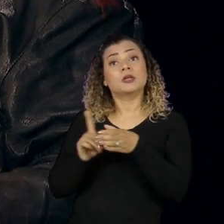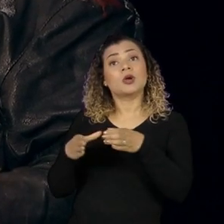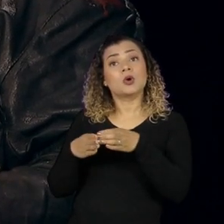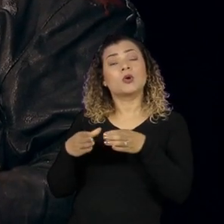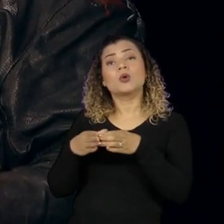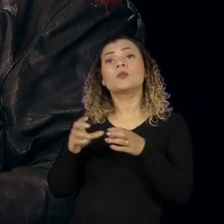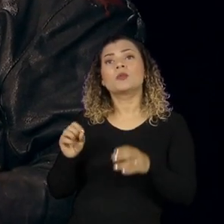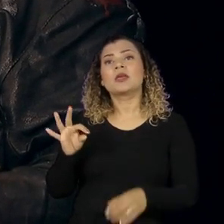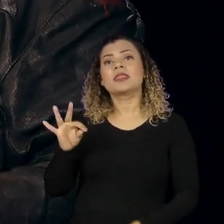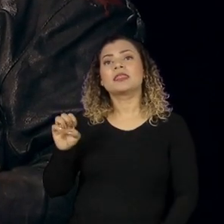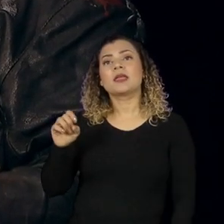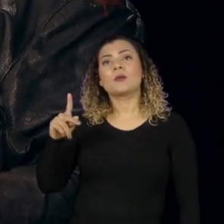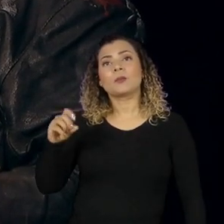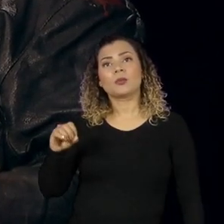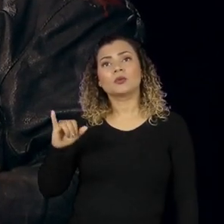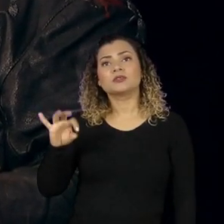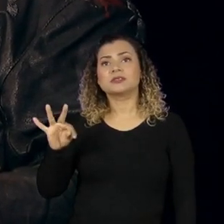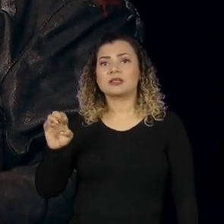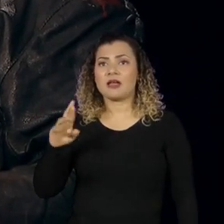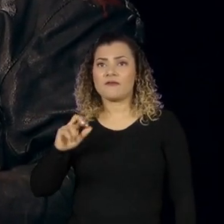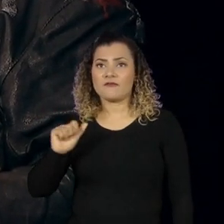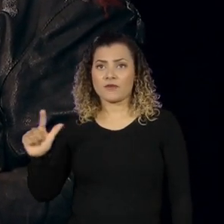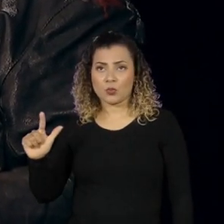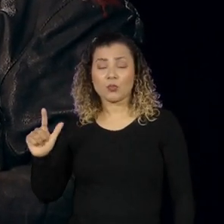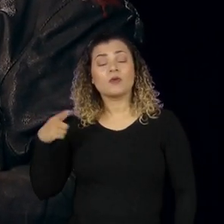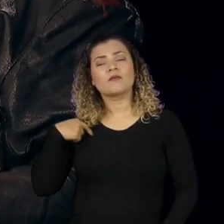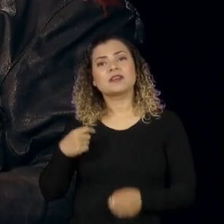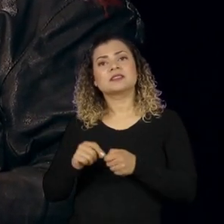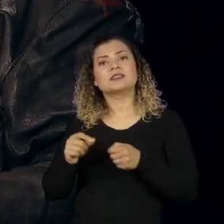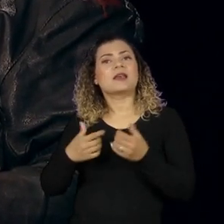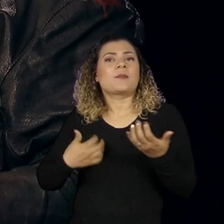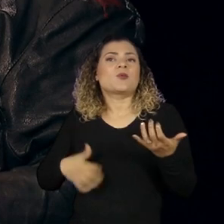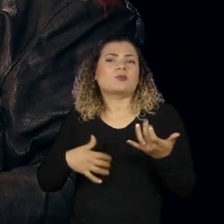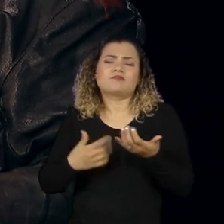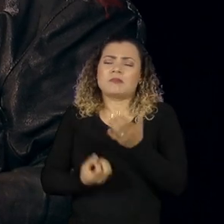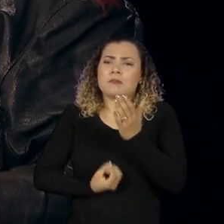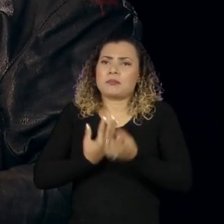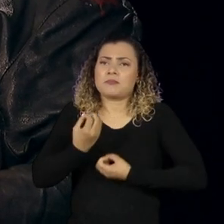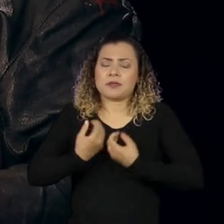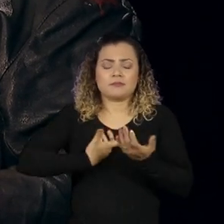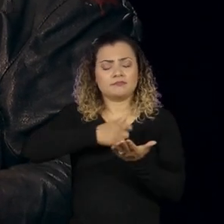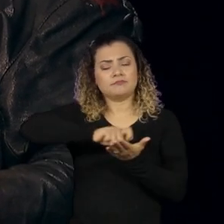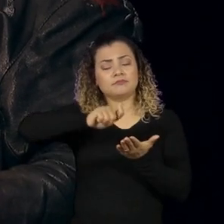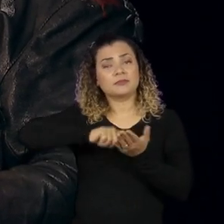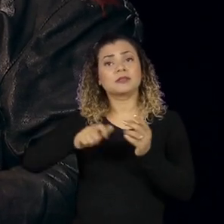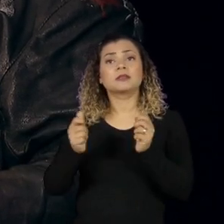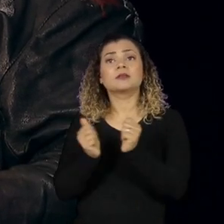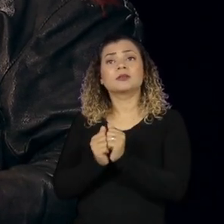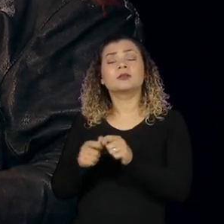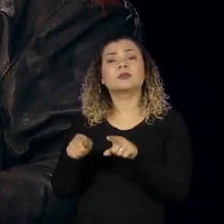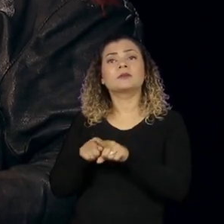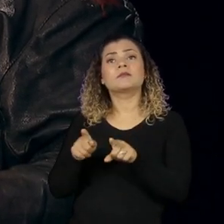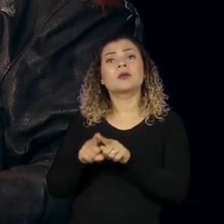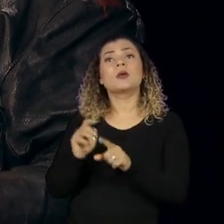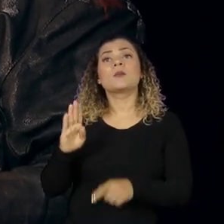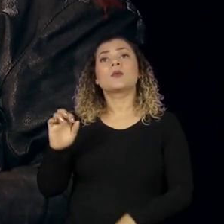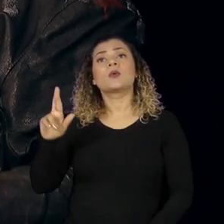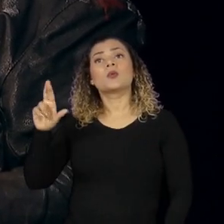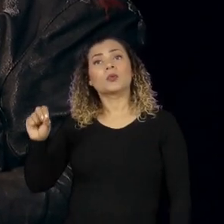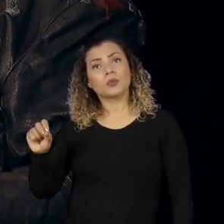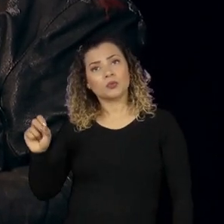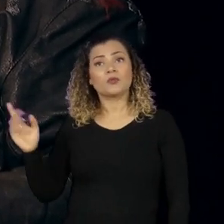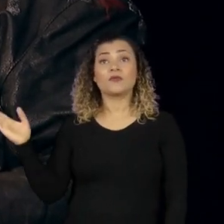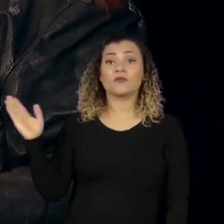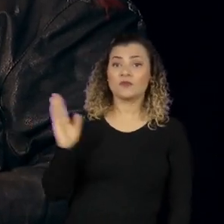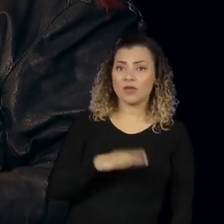Instável, que a gente lançou. Aí eu fazia músicas com ele. E até que o Brum veio do Mato Grosso e a gente montou o Saco de